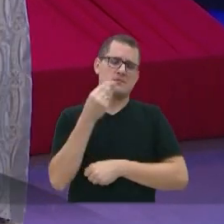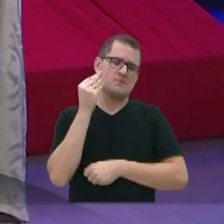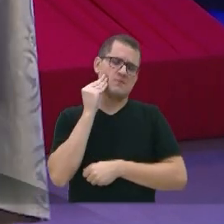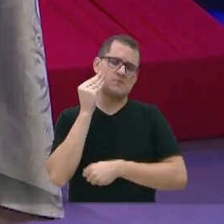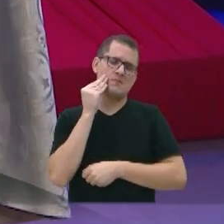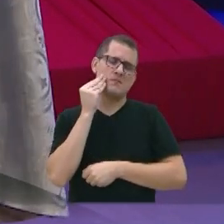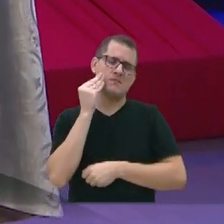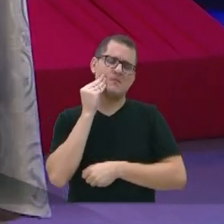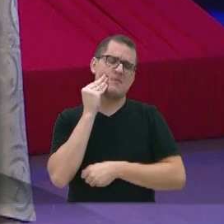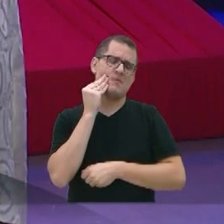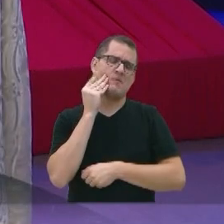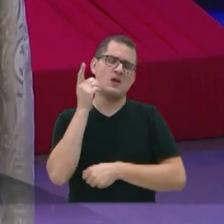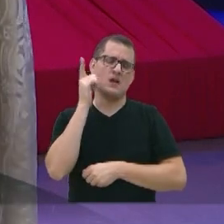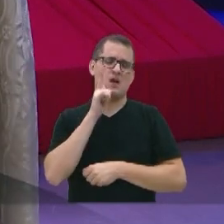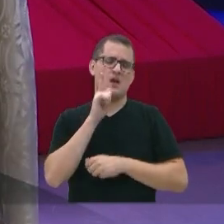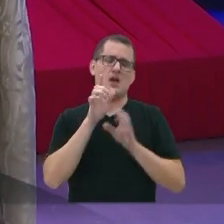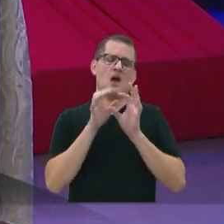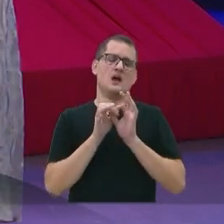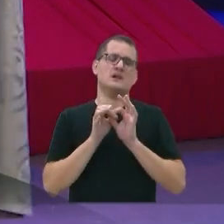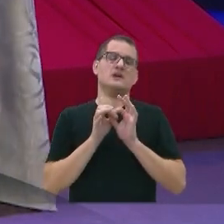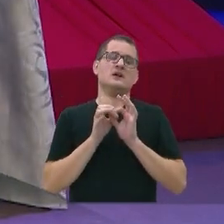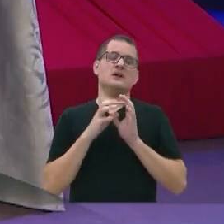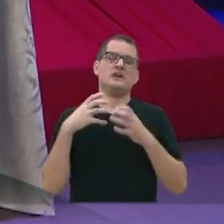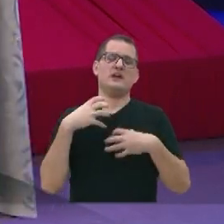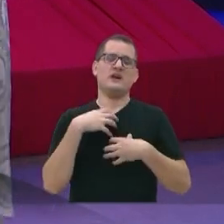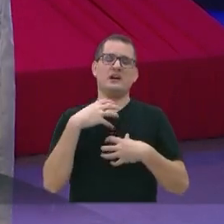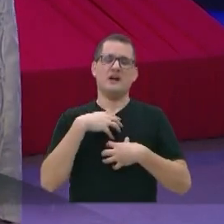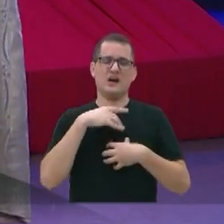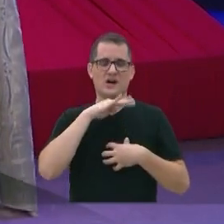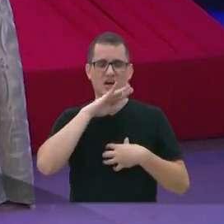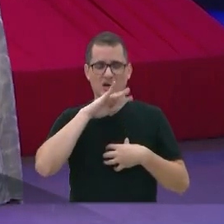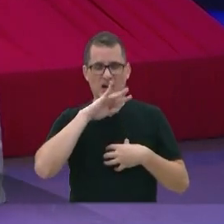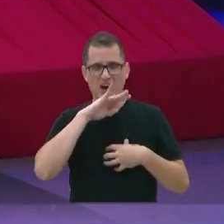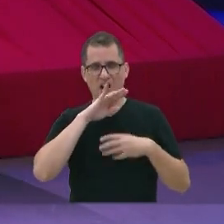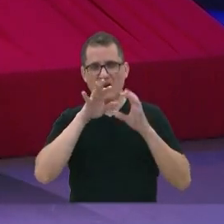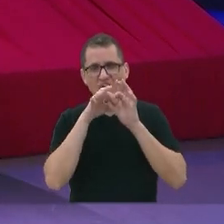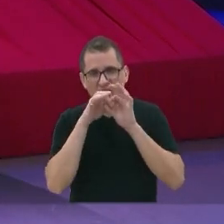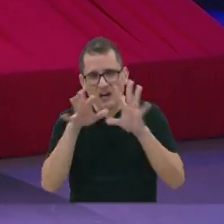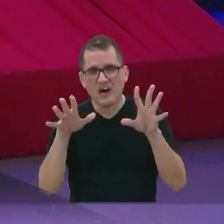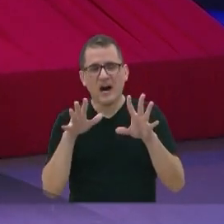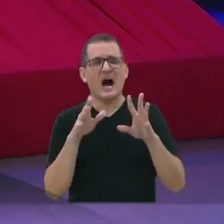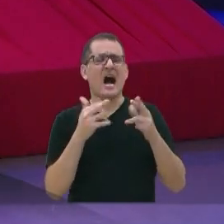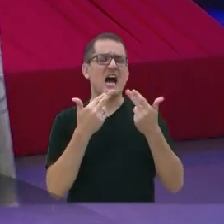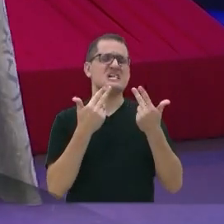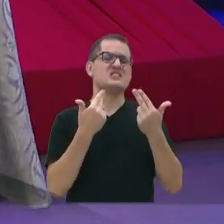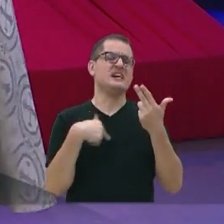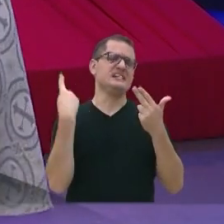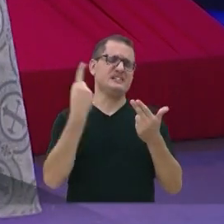libertar destes sentimentos reprimidos.